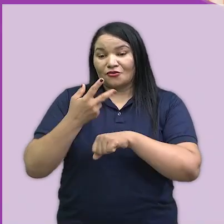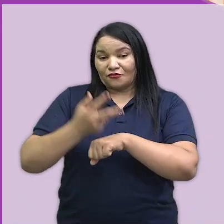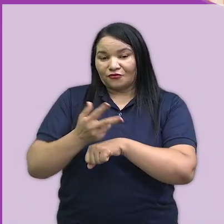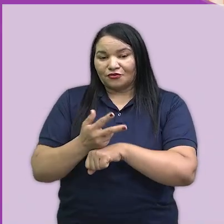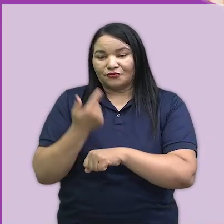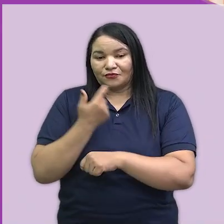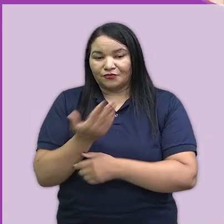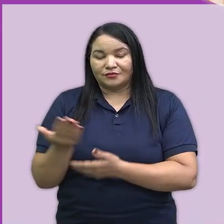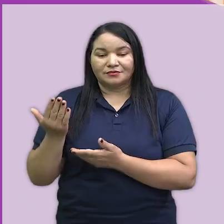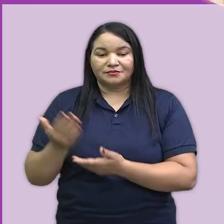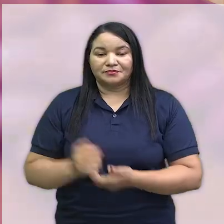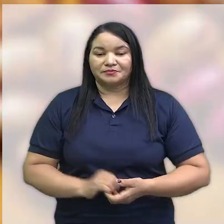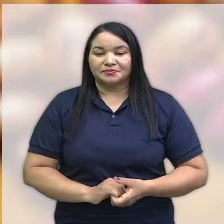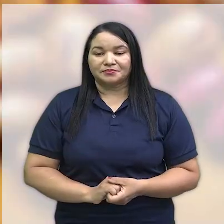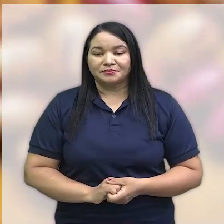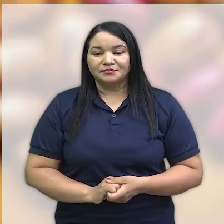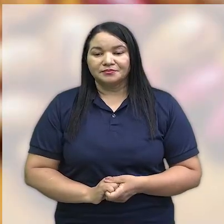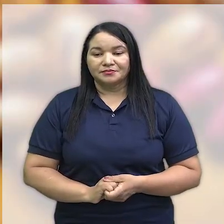vídeo.